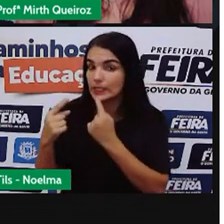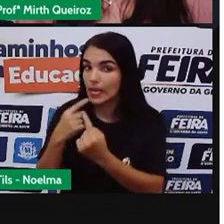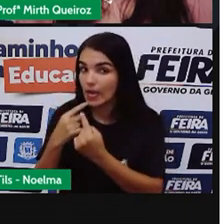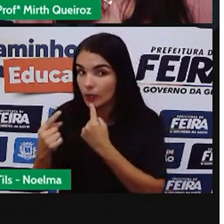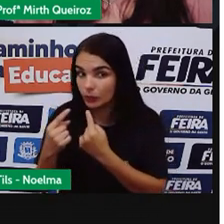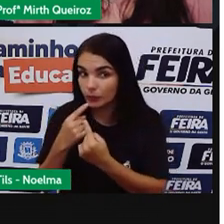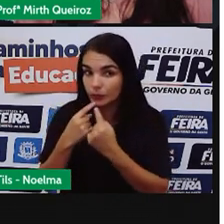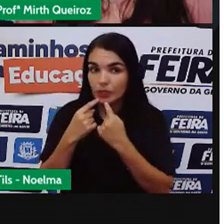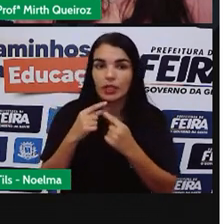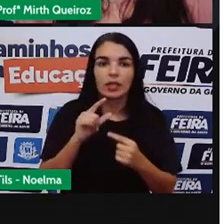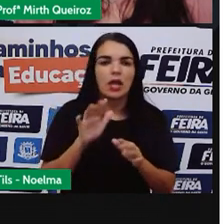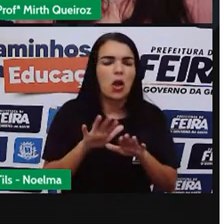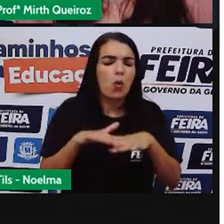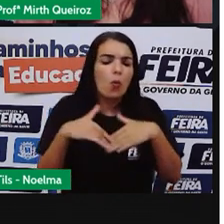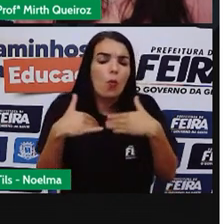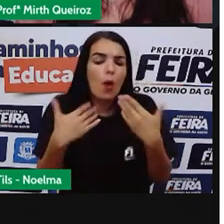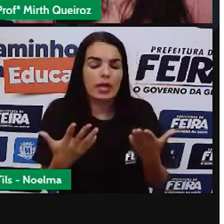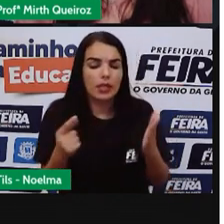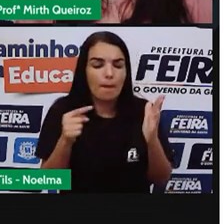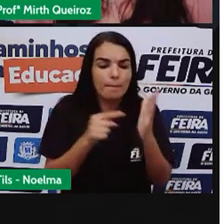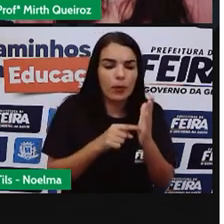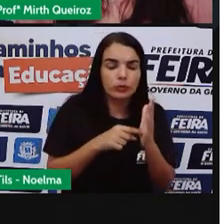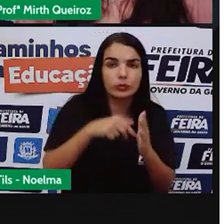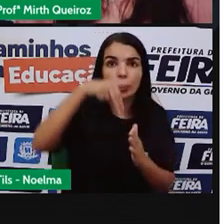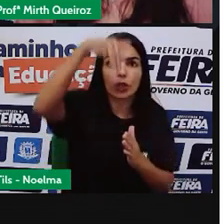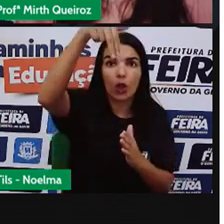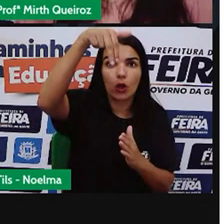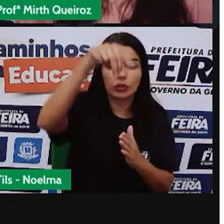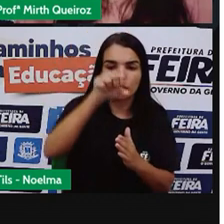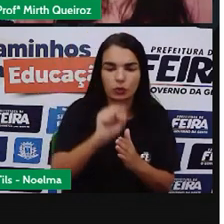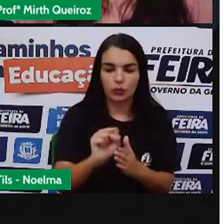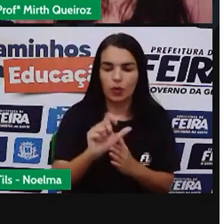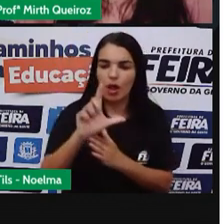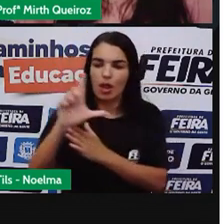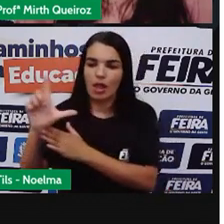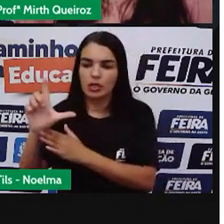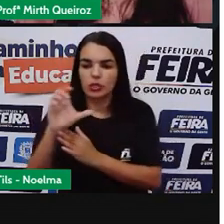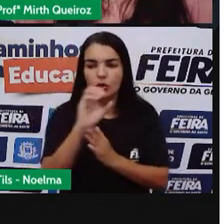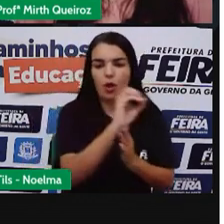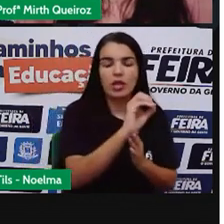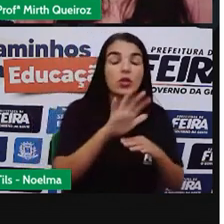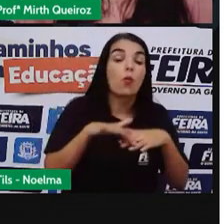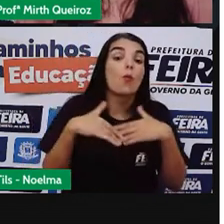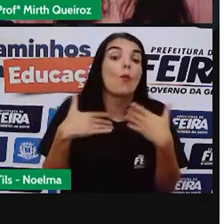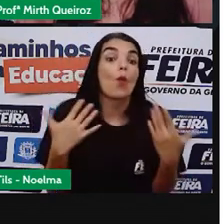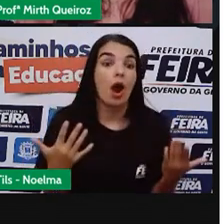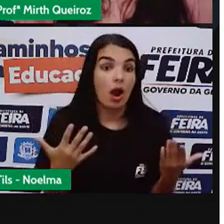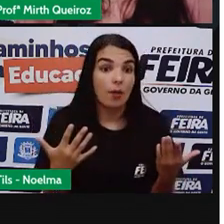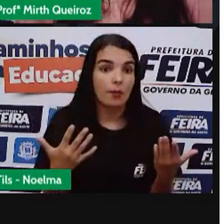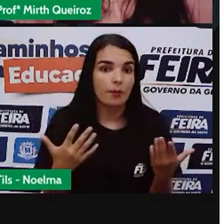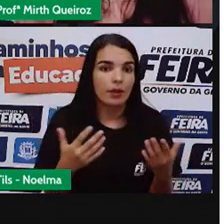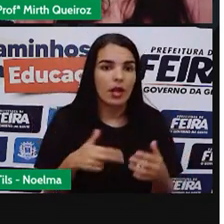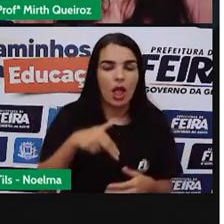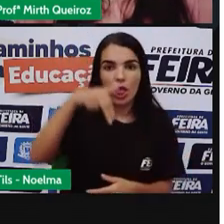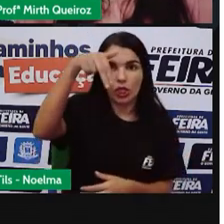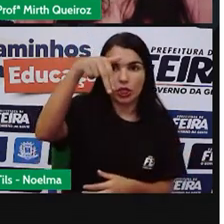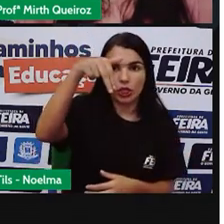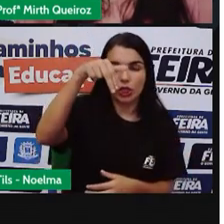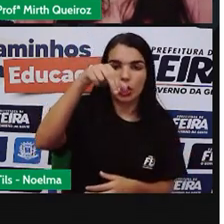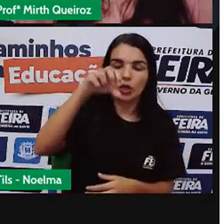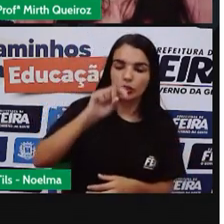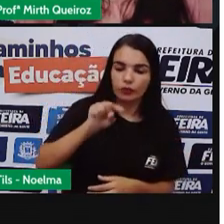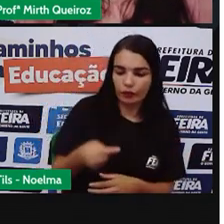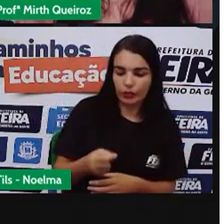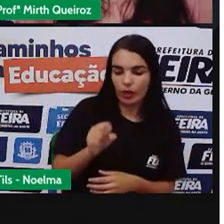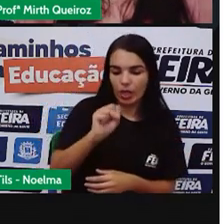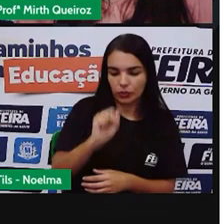aqui. Quais são os pontos cardeais? Interrogação, que indica uma pergunta. Norte, vírgula,